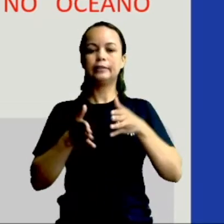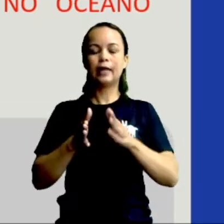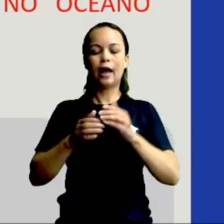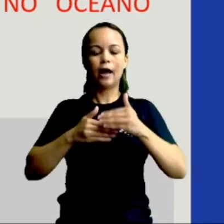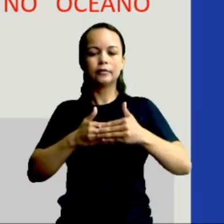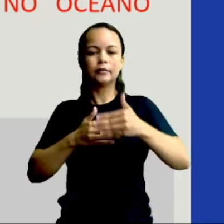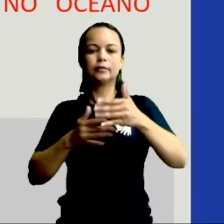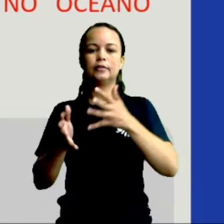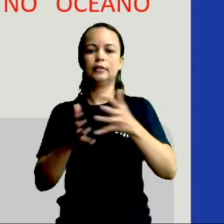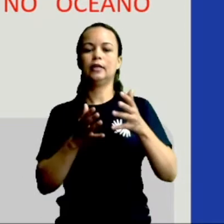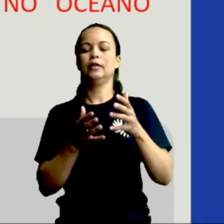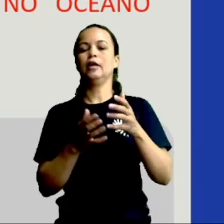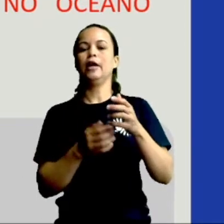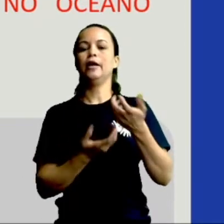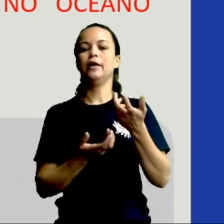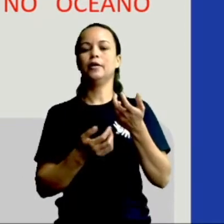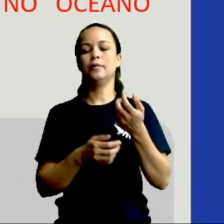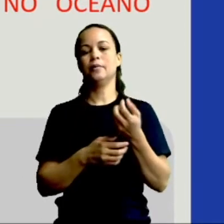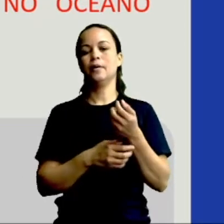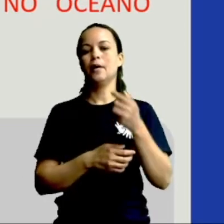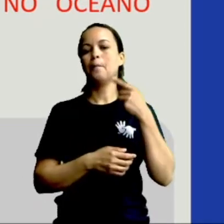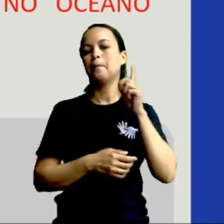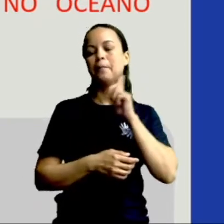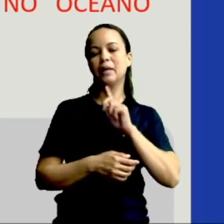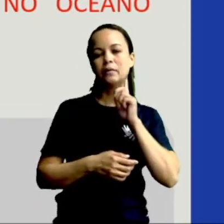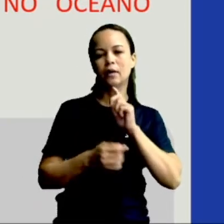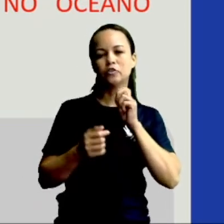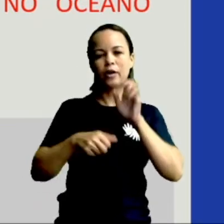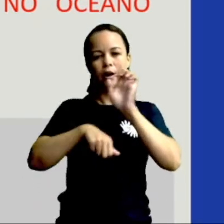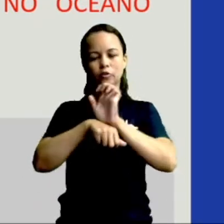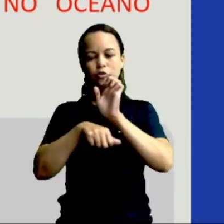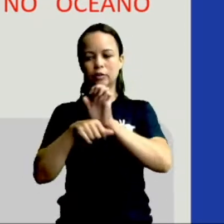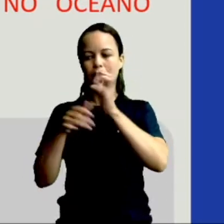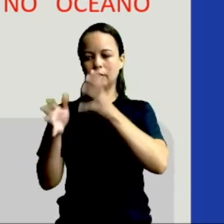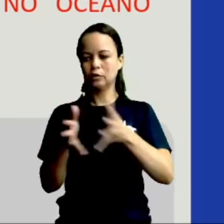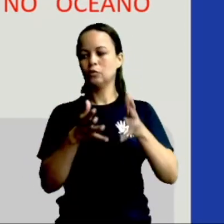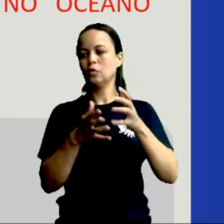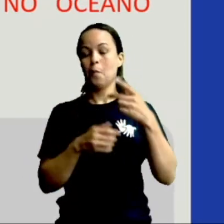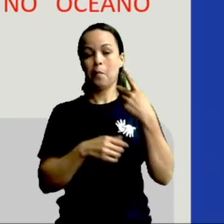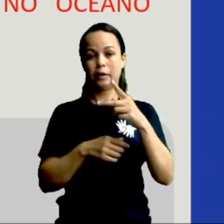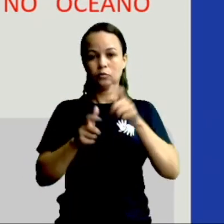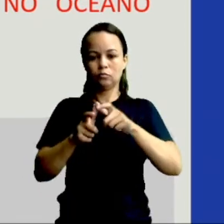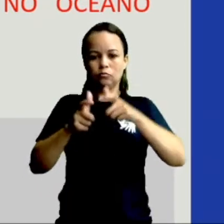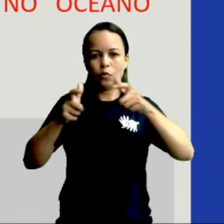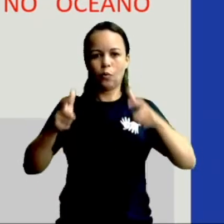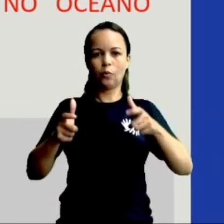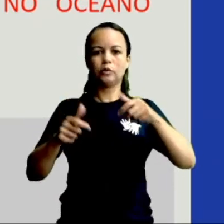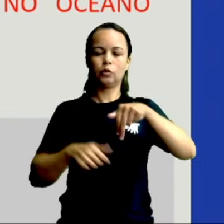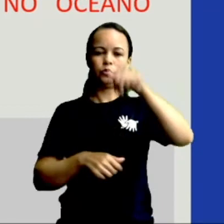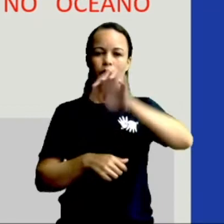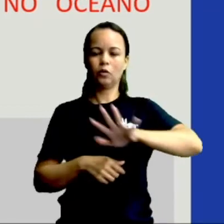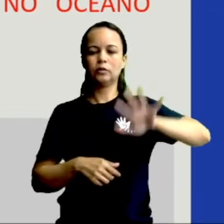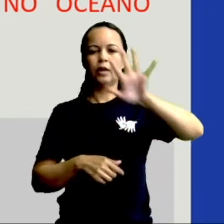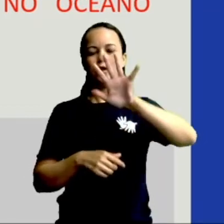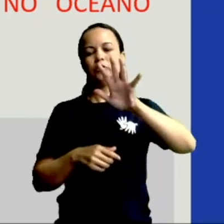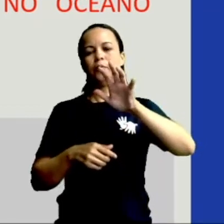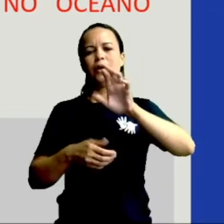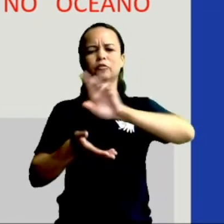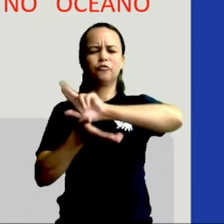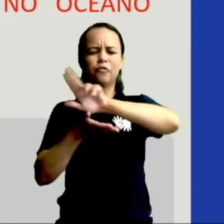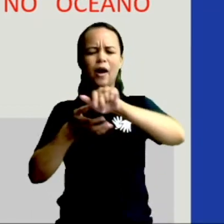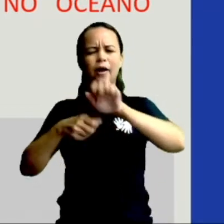região sudeste, mas grande parte de seu curso se encontra no Nordeste, banhando vários